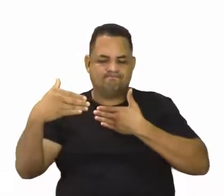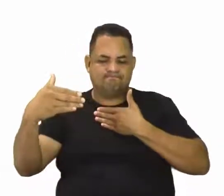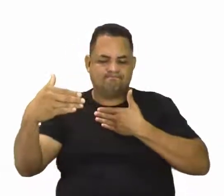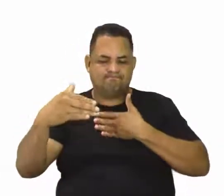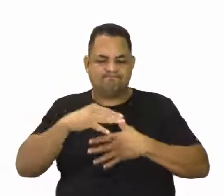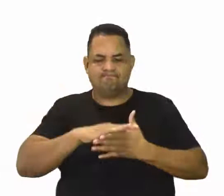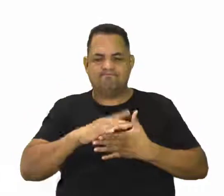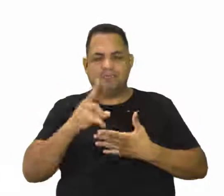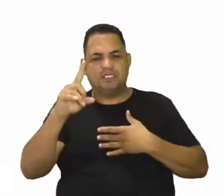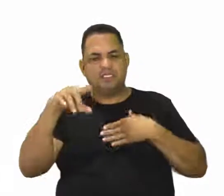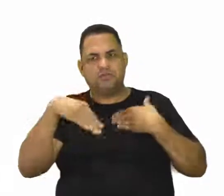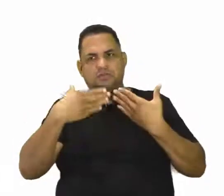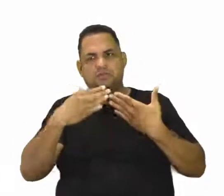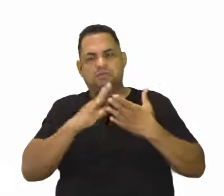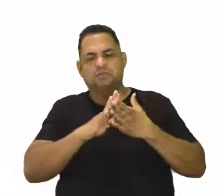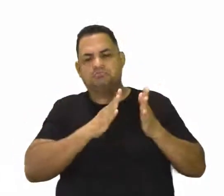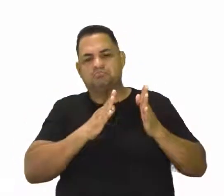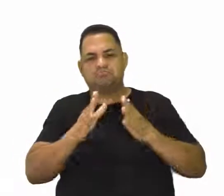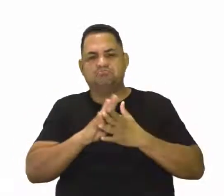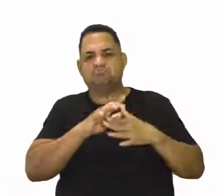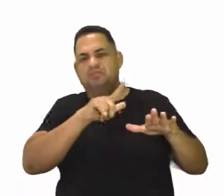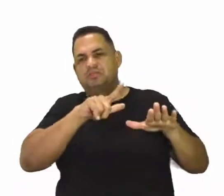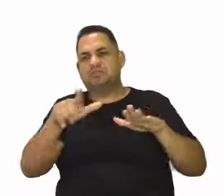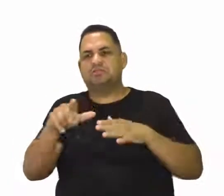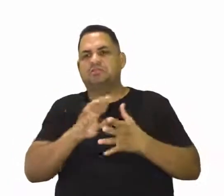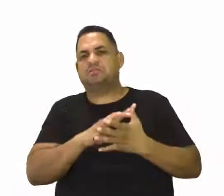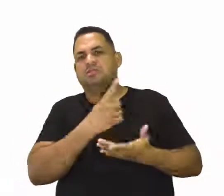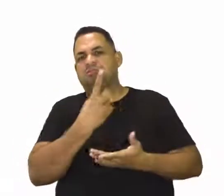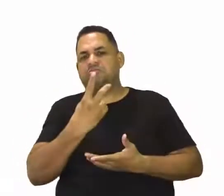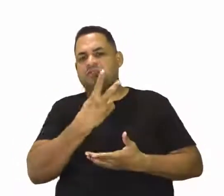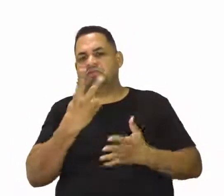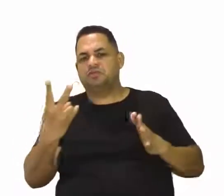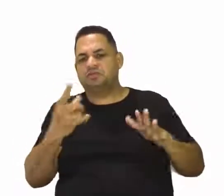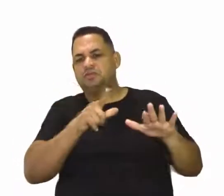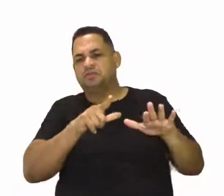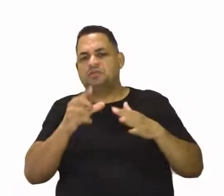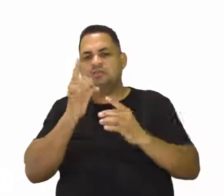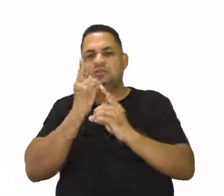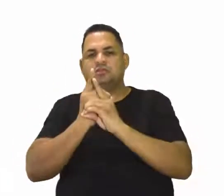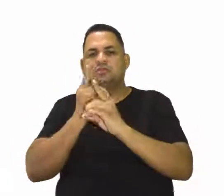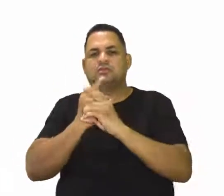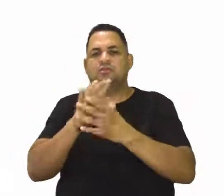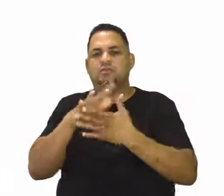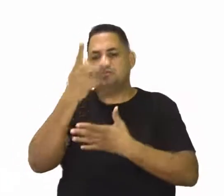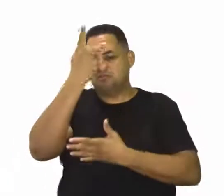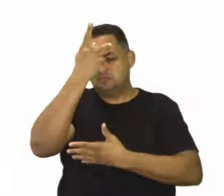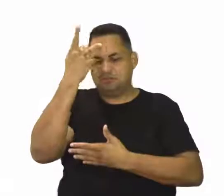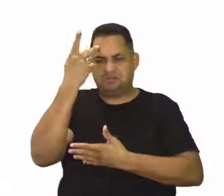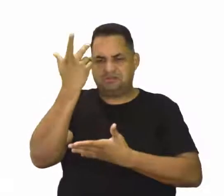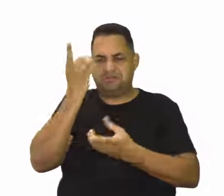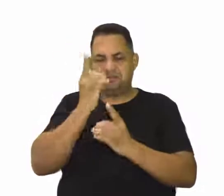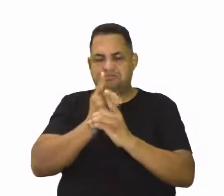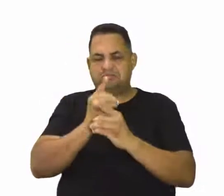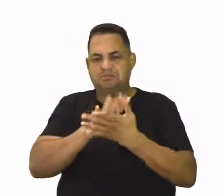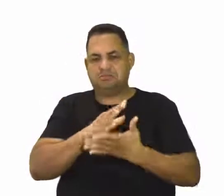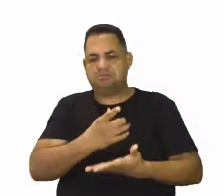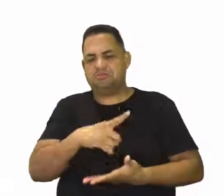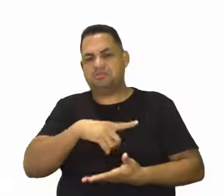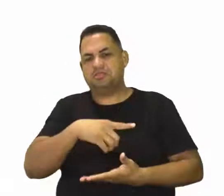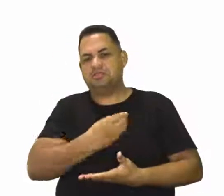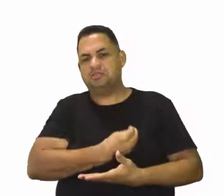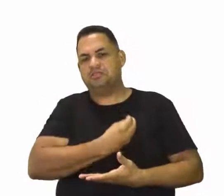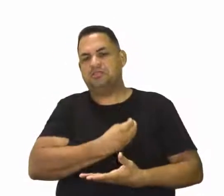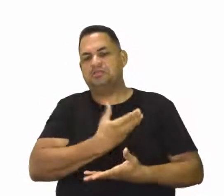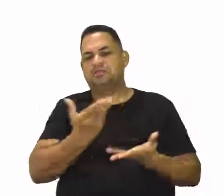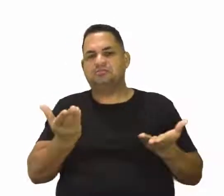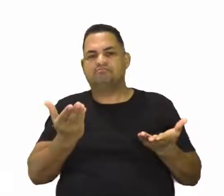dia do tempo em uma semana duas semanas encontrar alguém com vida eu não sei